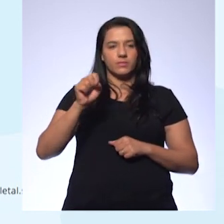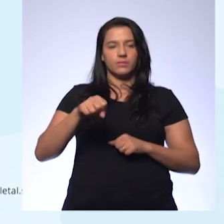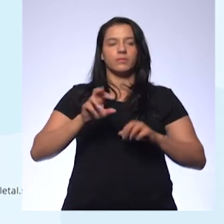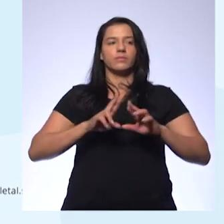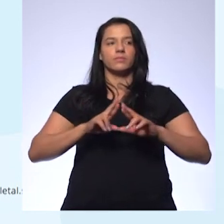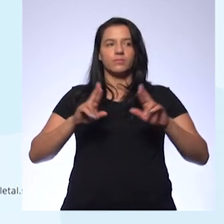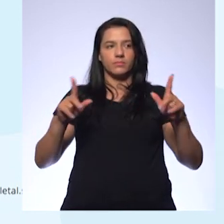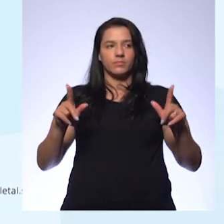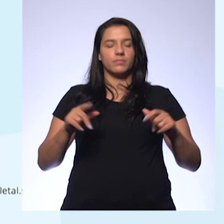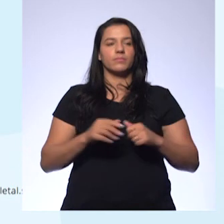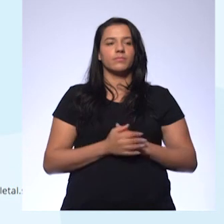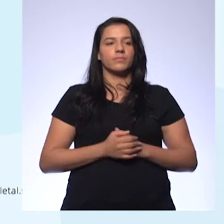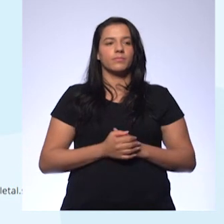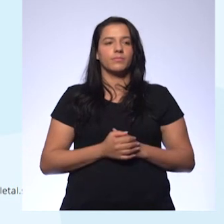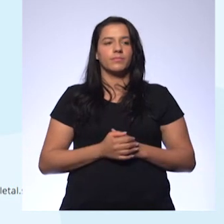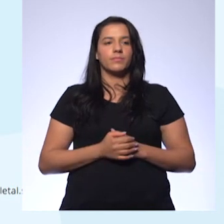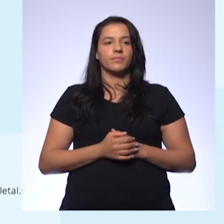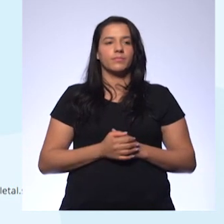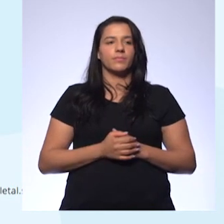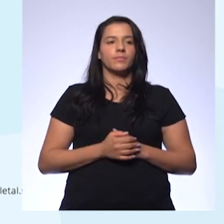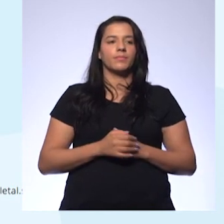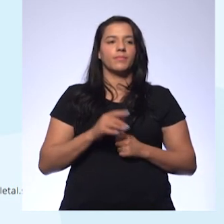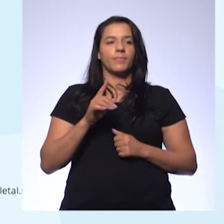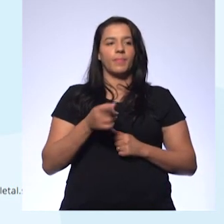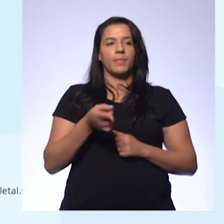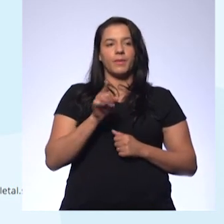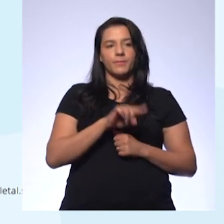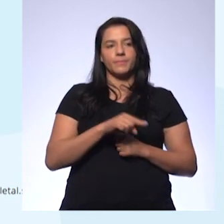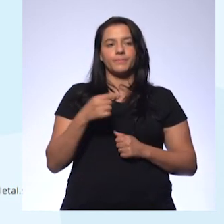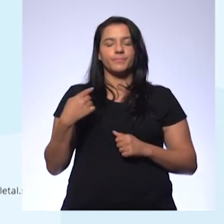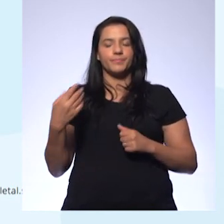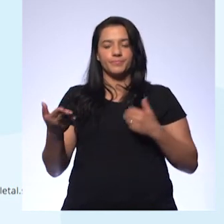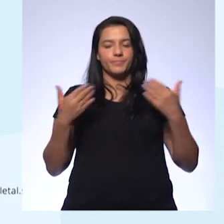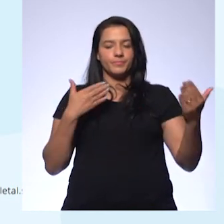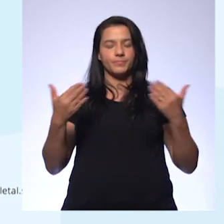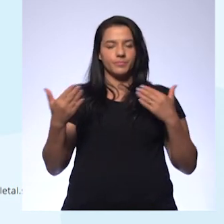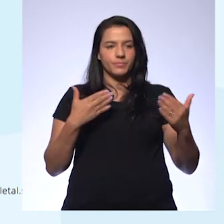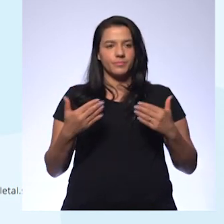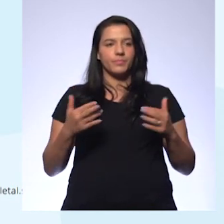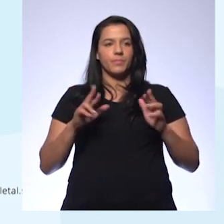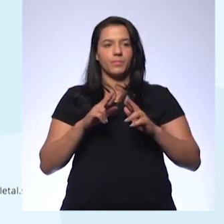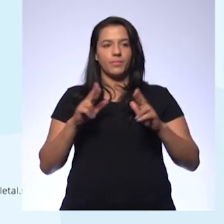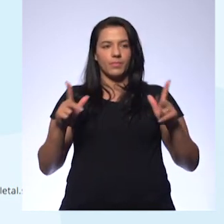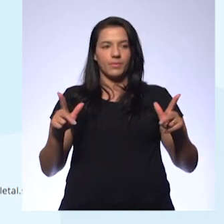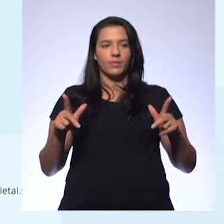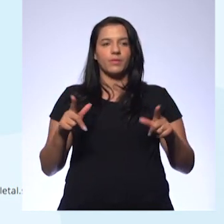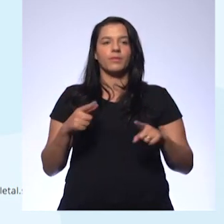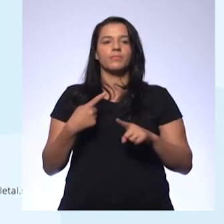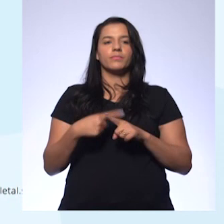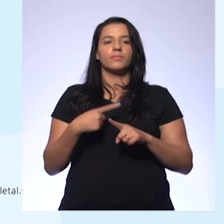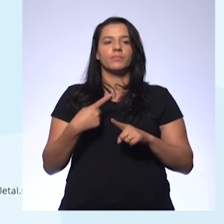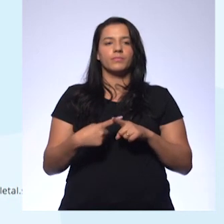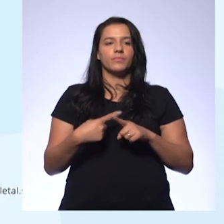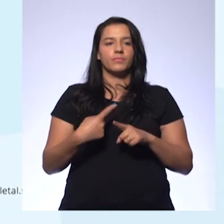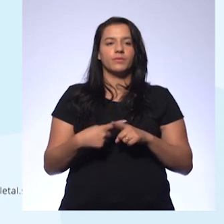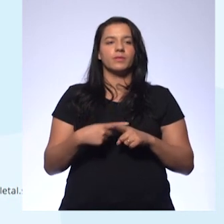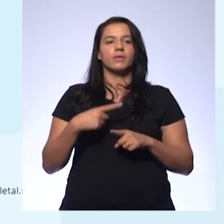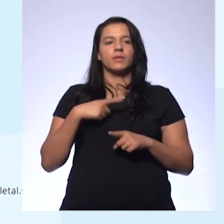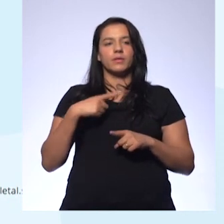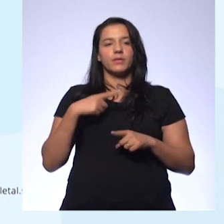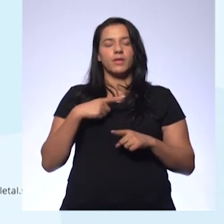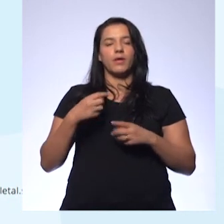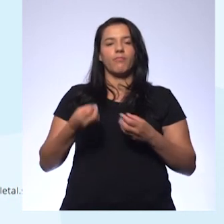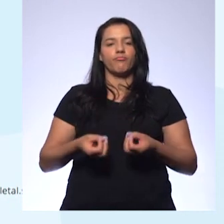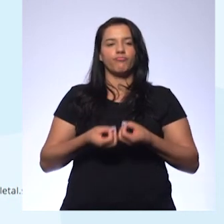diferentes? Sim. Tanto que a propriedade física de um e de outro, eles são diferenciados, tanto ponto